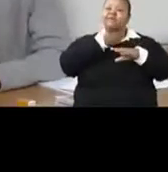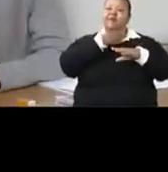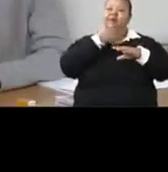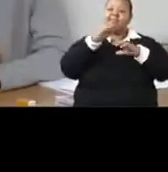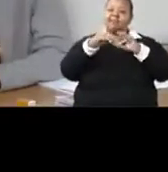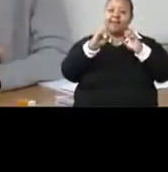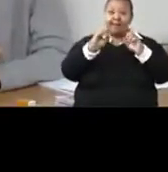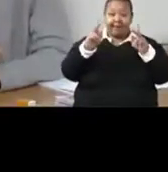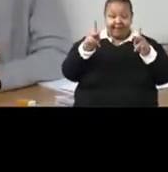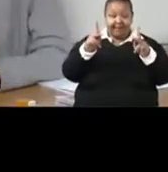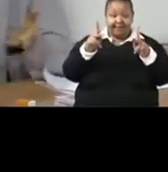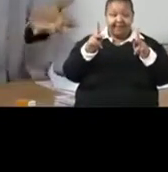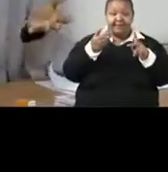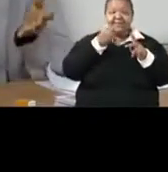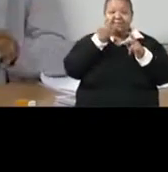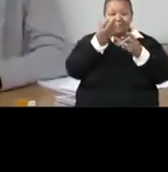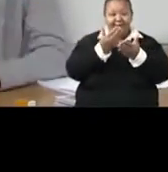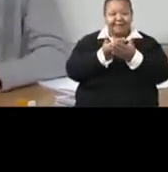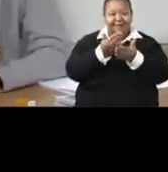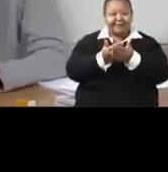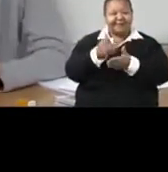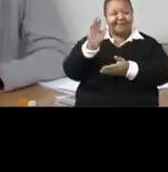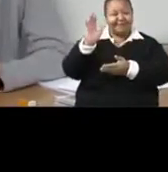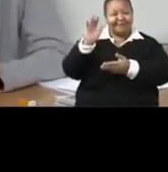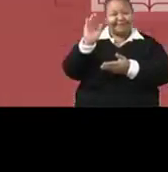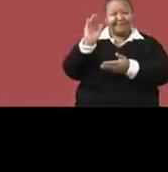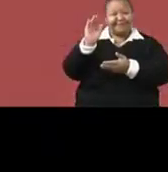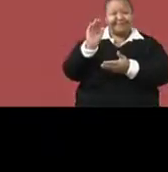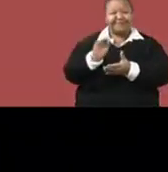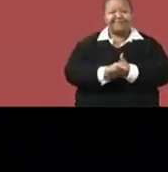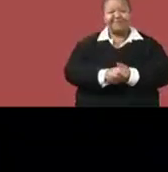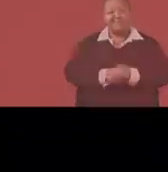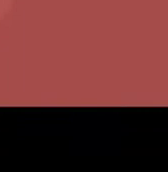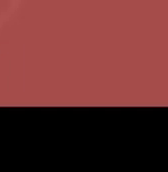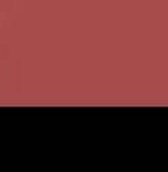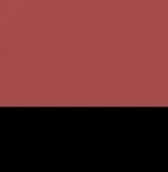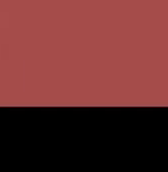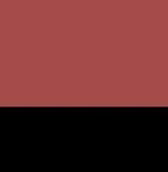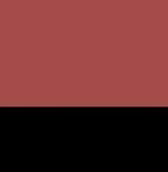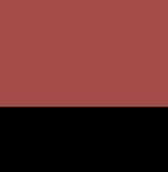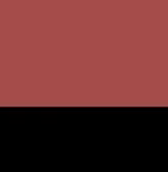enviar suas dúvidas, ok? Bons estudos e até mais!